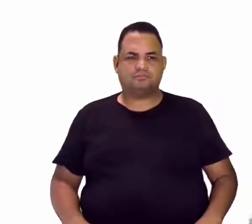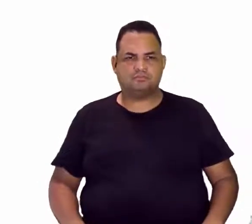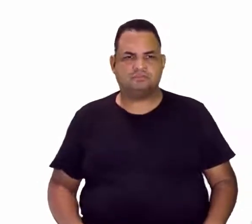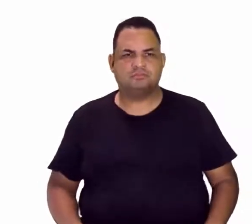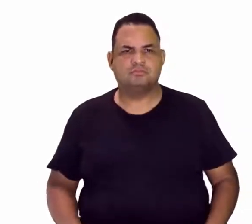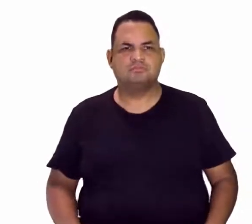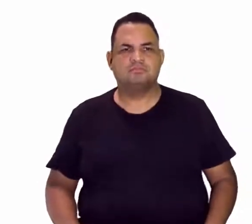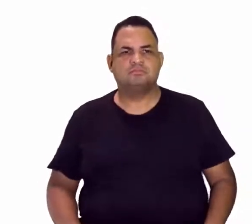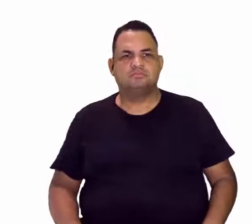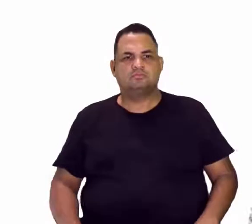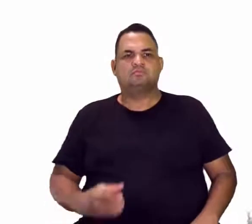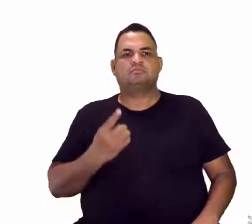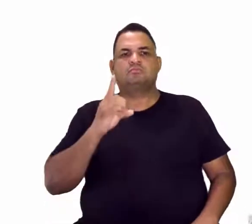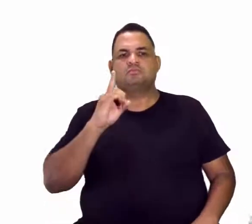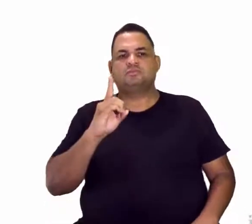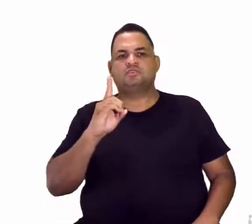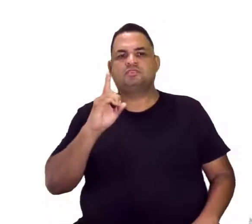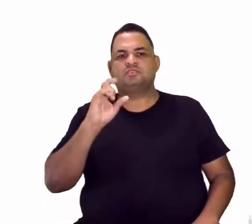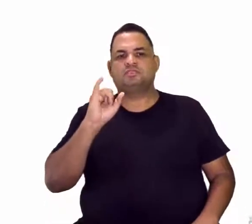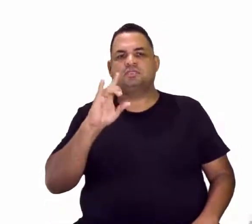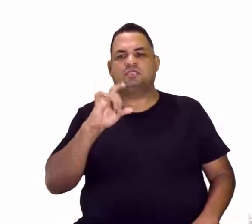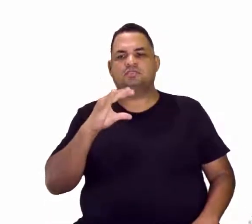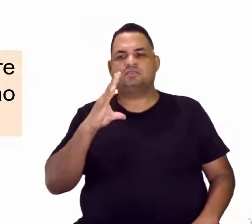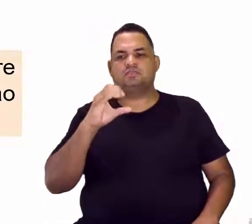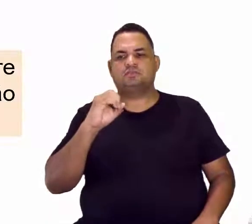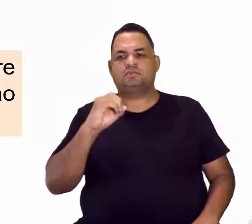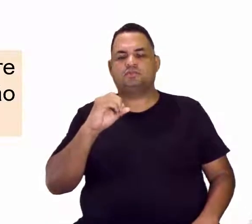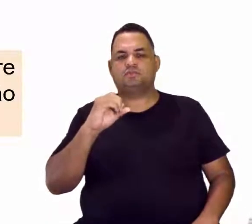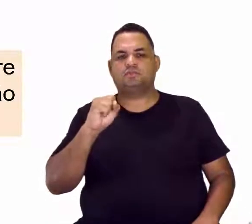tem os diácido.